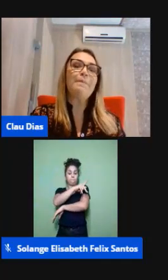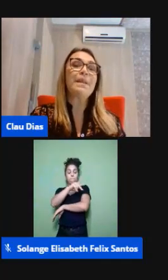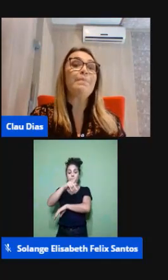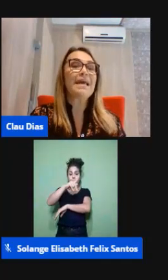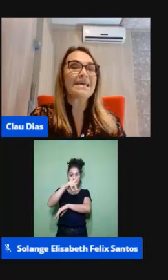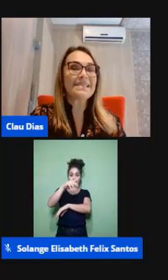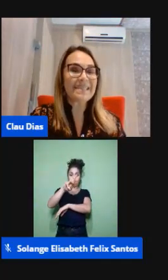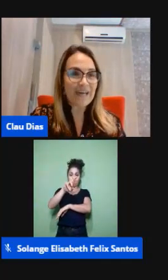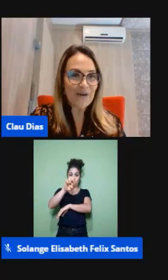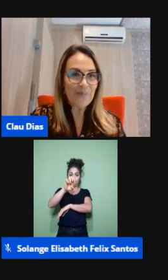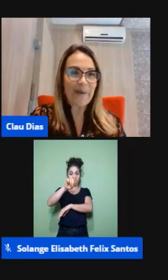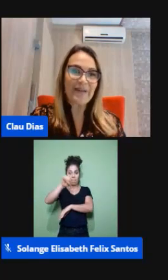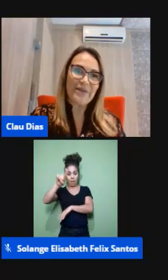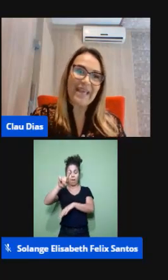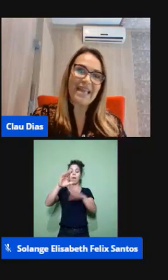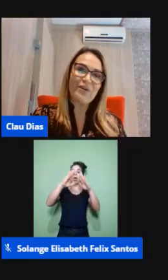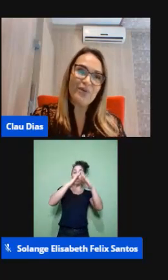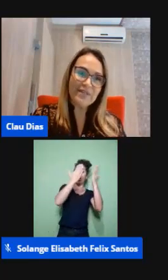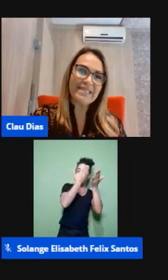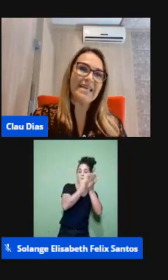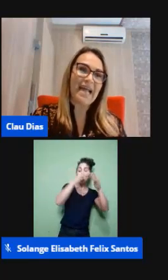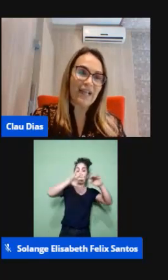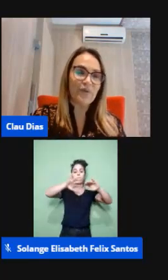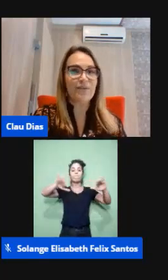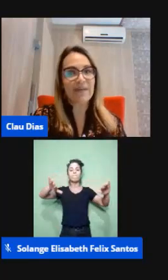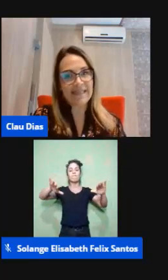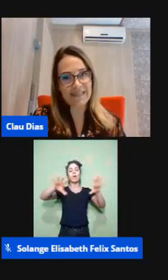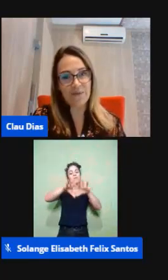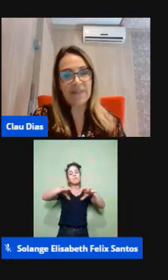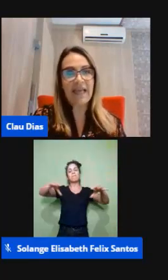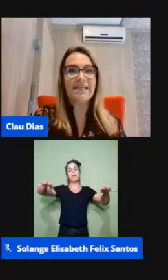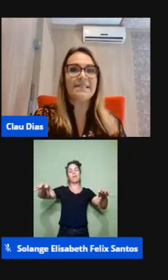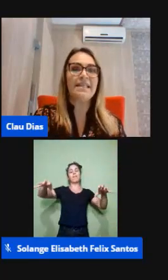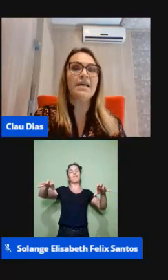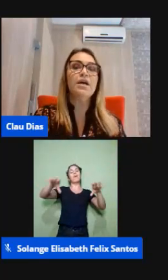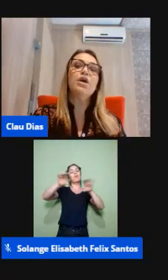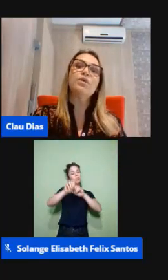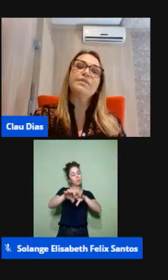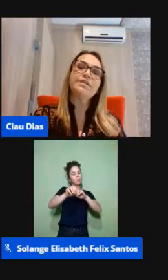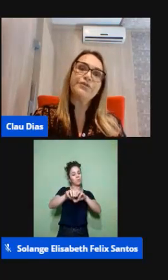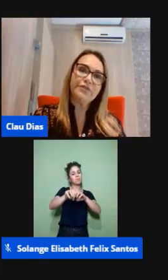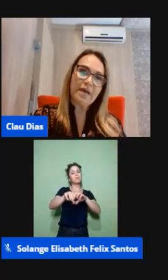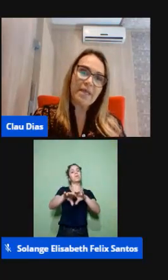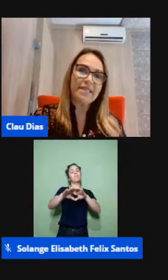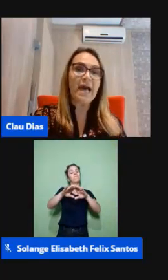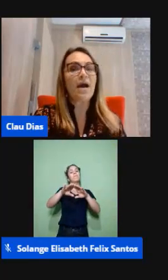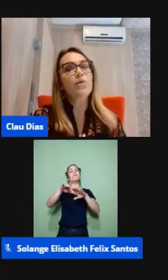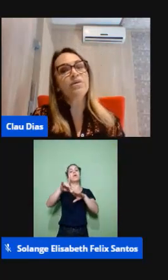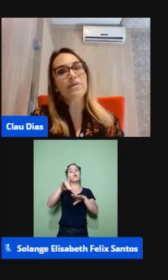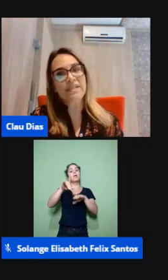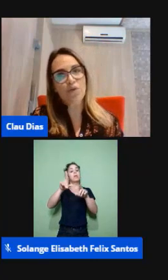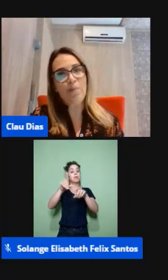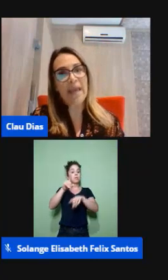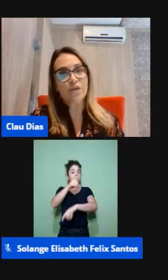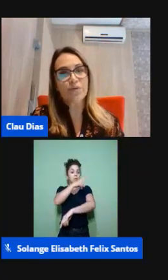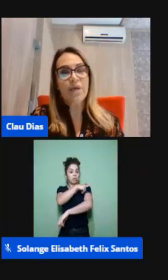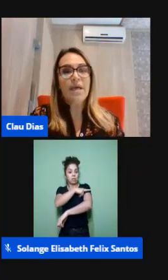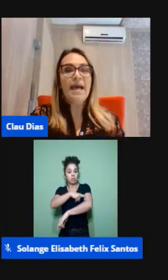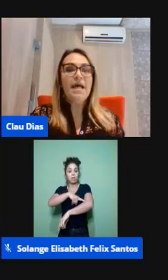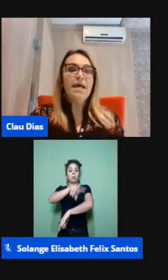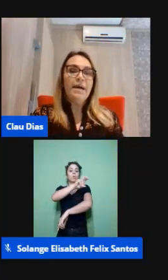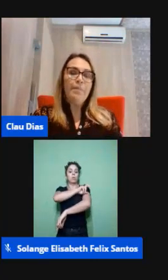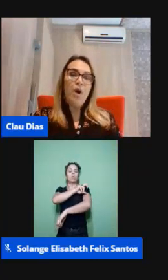Então, era uma preparação para o que era considerado educação, né? Que seria o ensino fundamental e o ensino